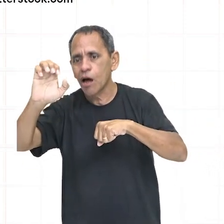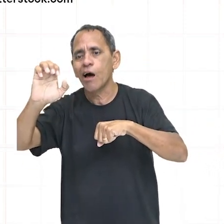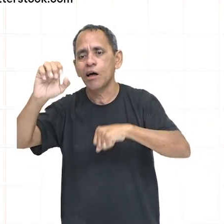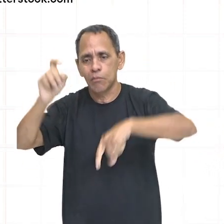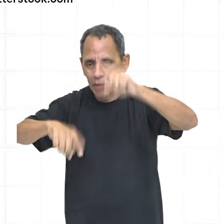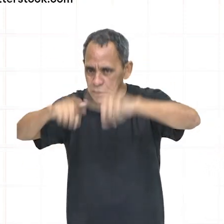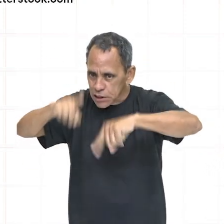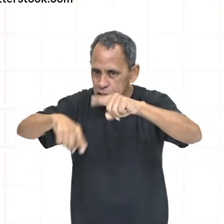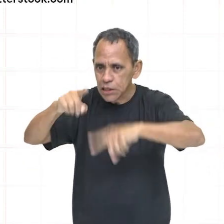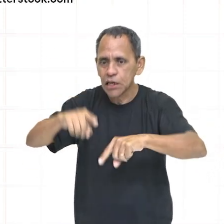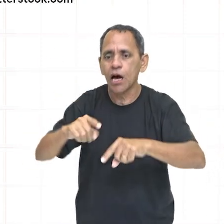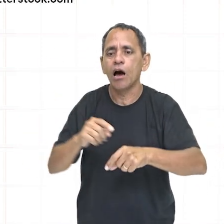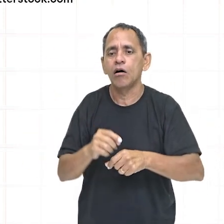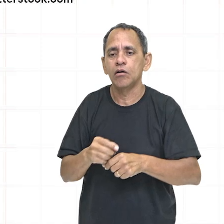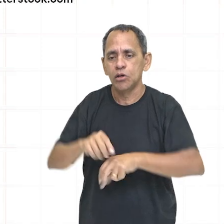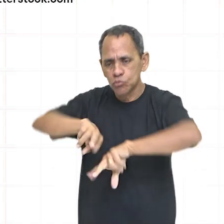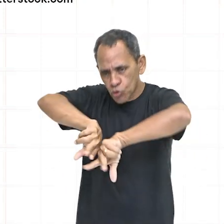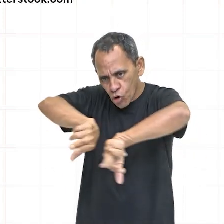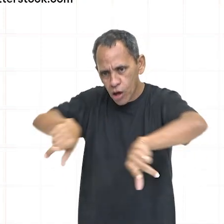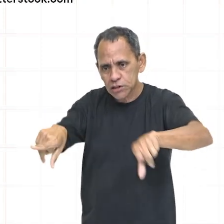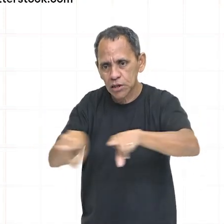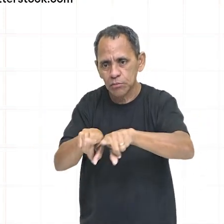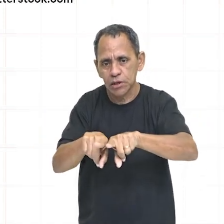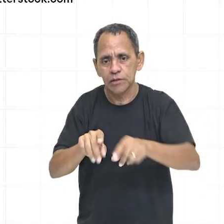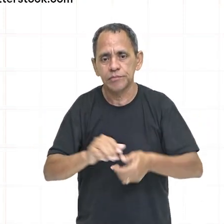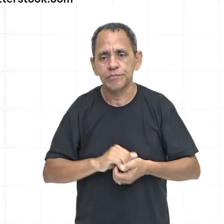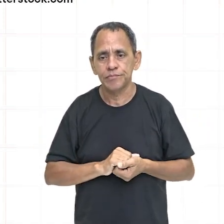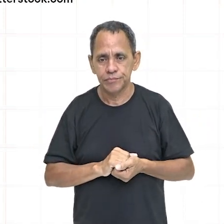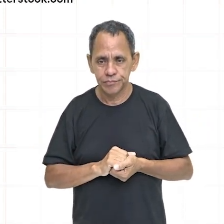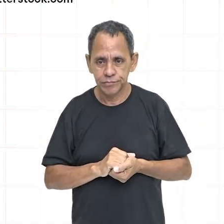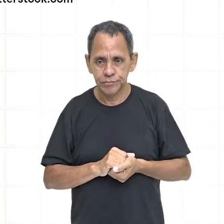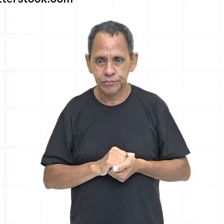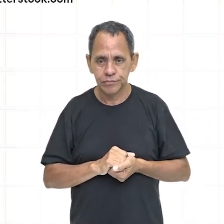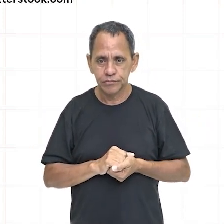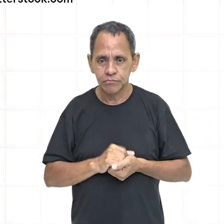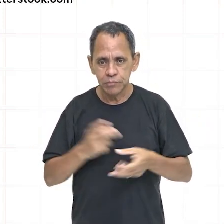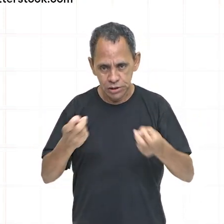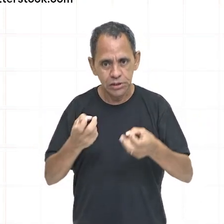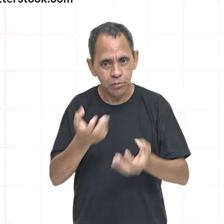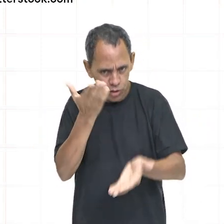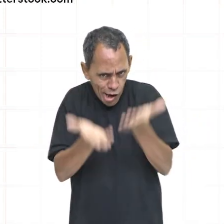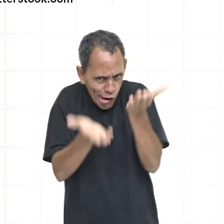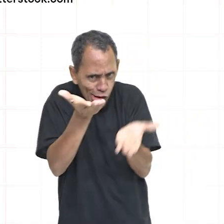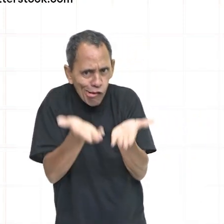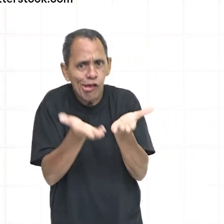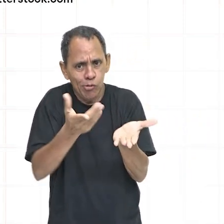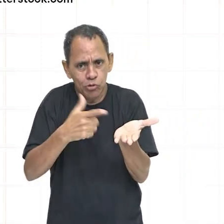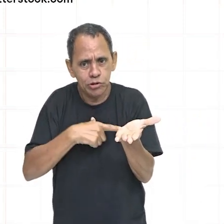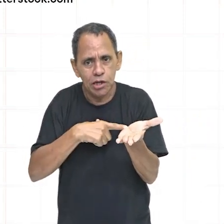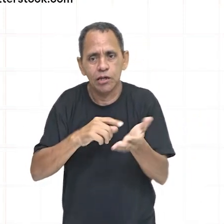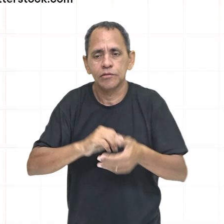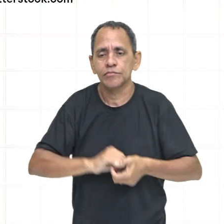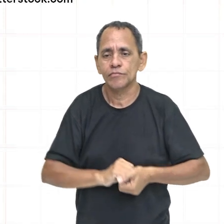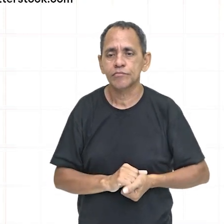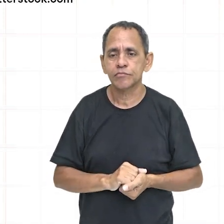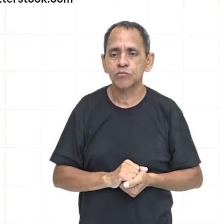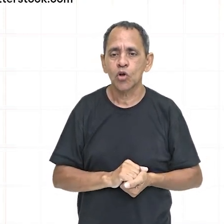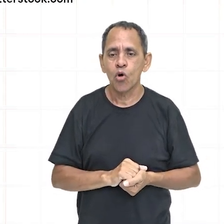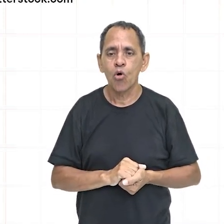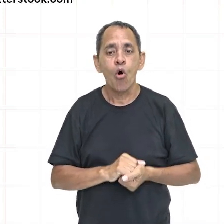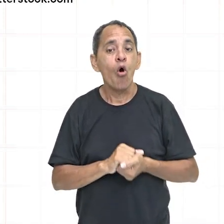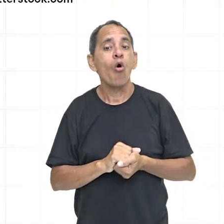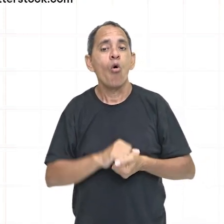possibilidade de exportar, não é isso? Então, temos aí um equilíbrio, já que o país não só compra, ele